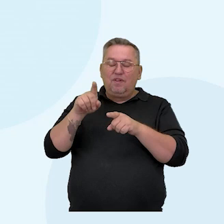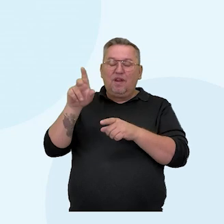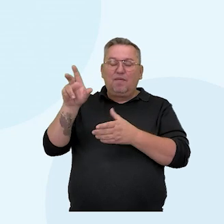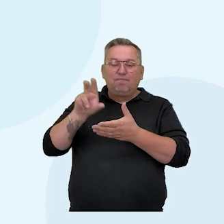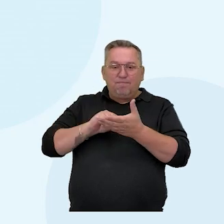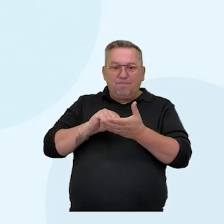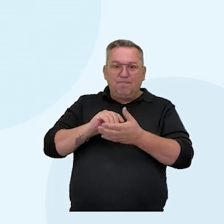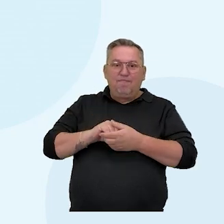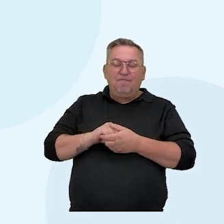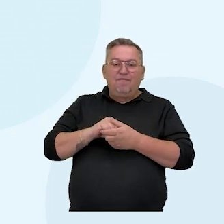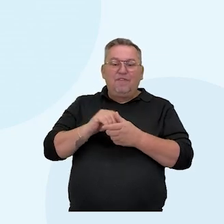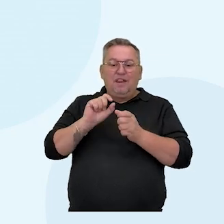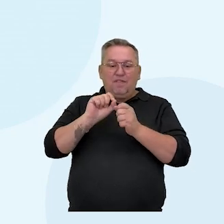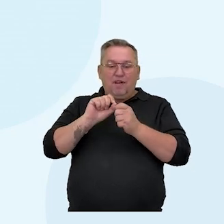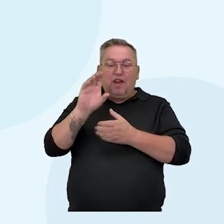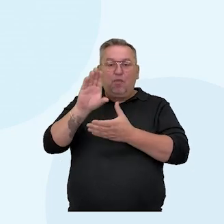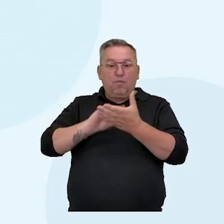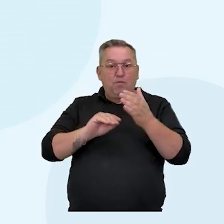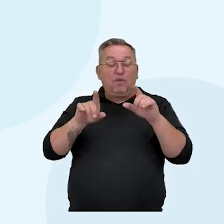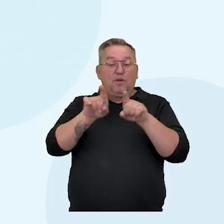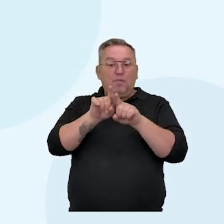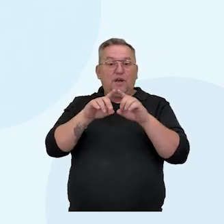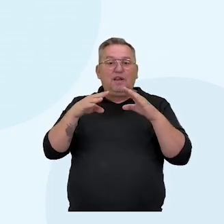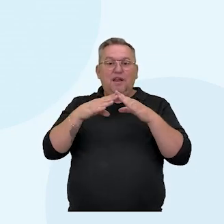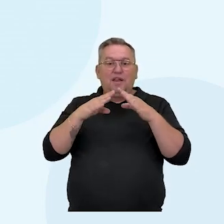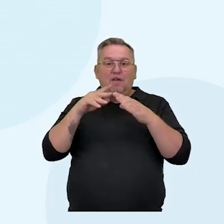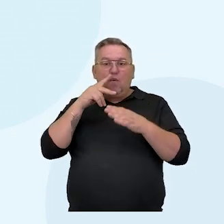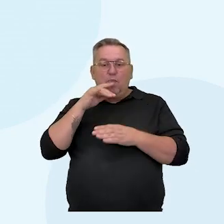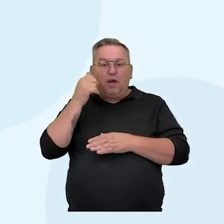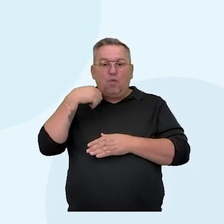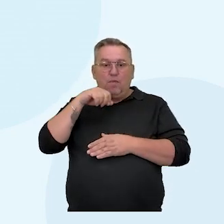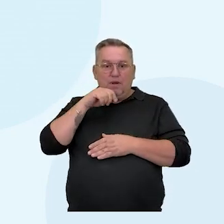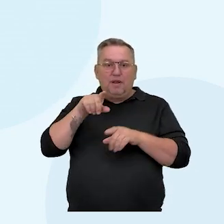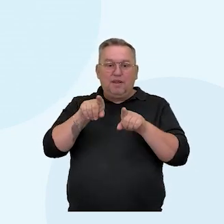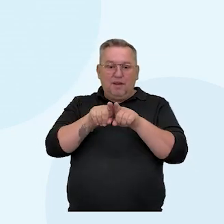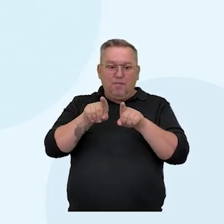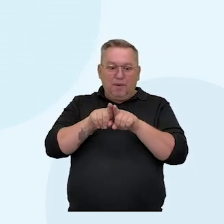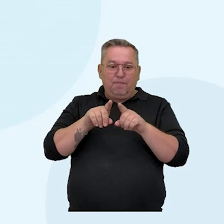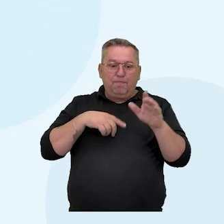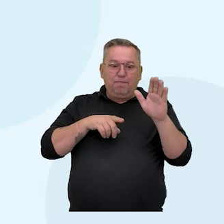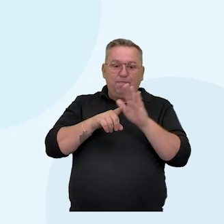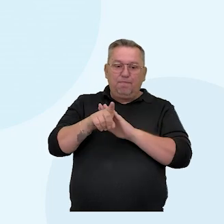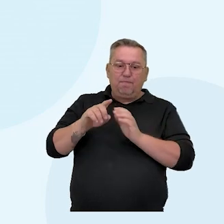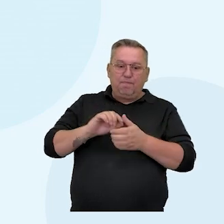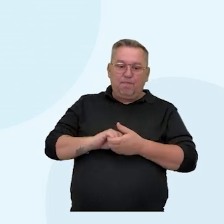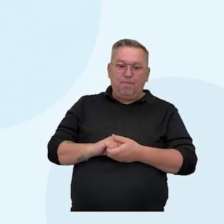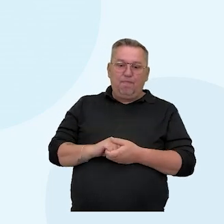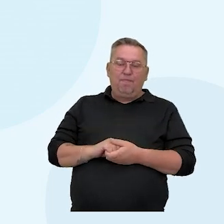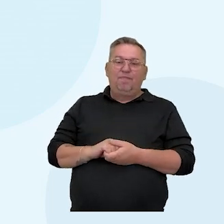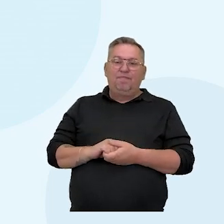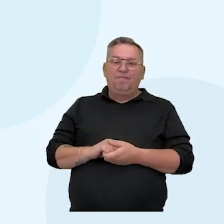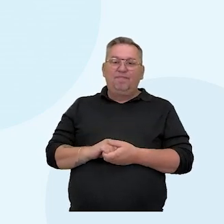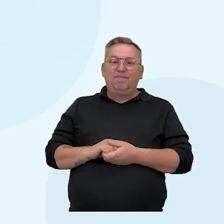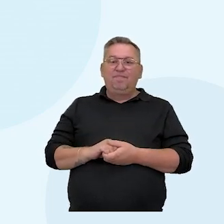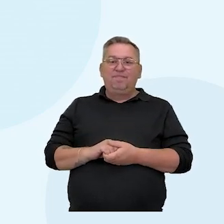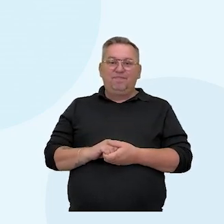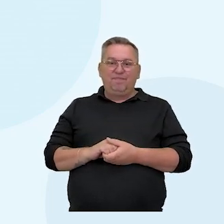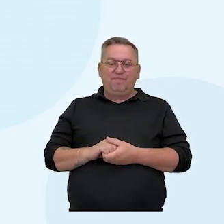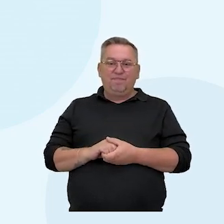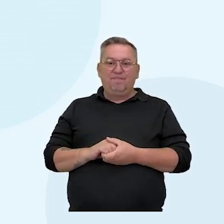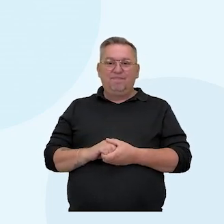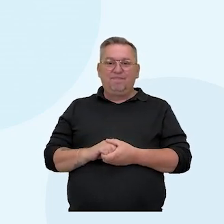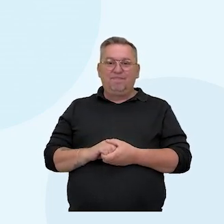depois aí eles vão repetindo em casa aí, com o pai, com a mãe também. Vamos lá. Primeira pergunta. Where were your grandparents